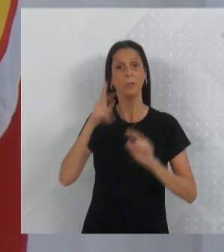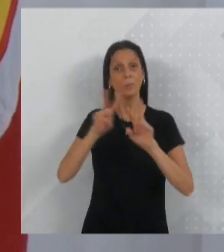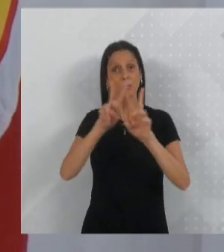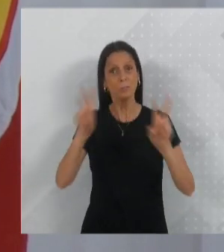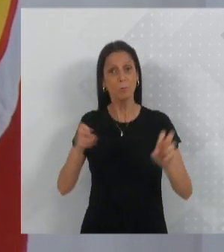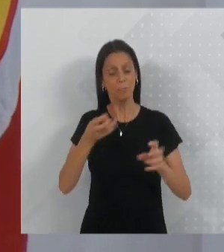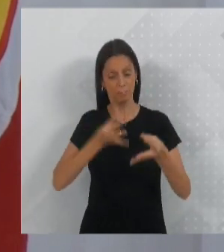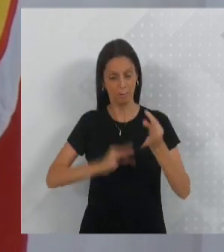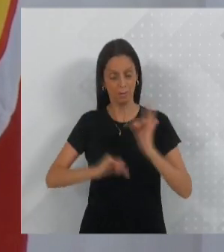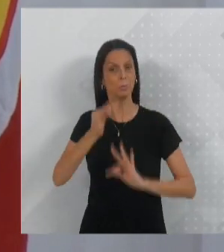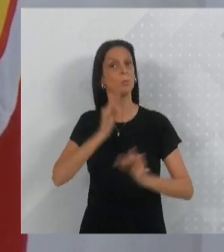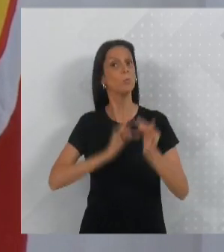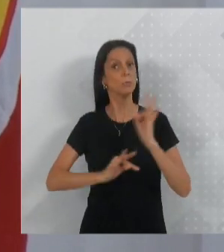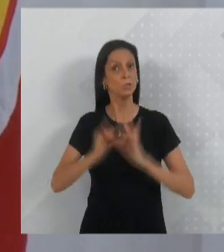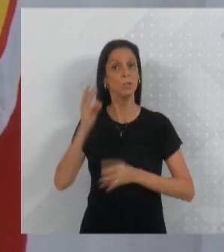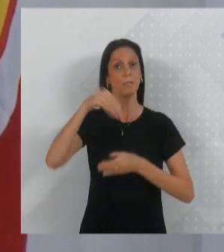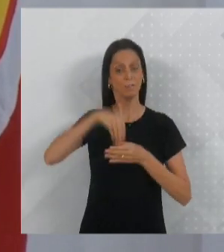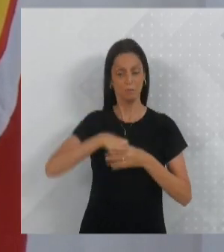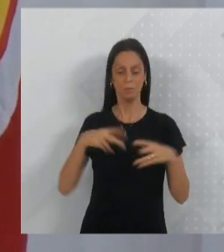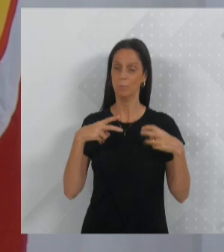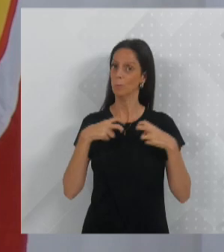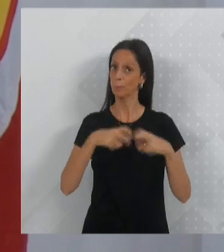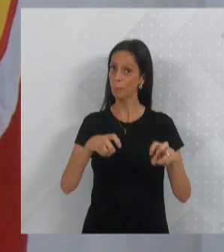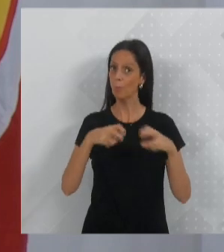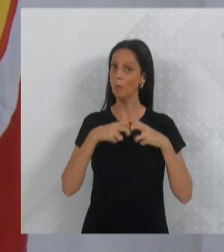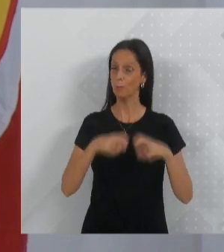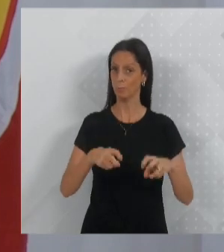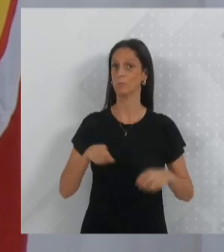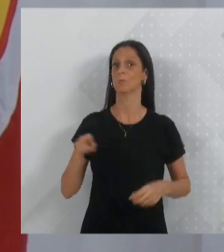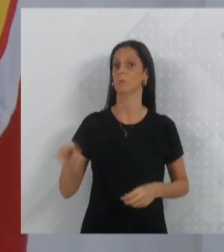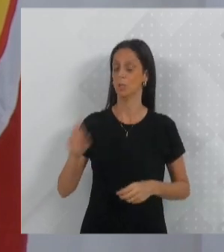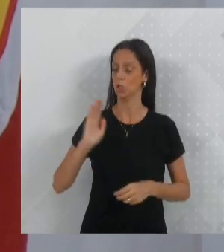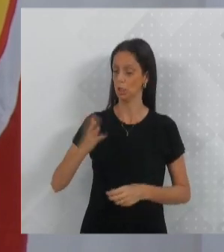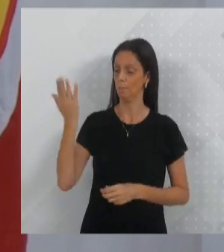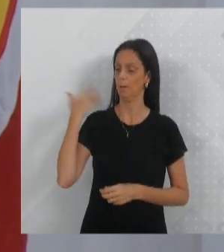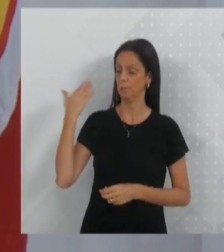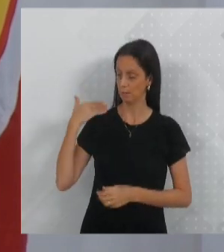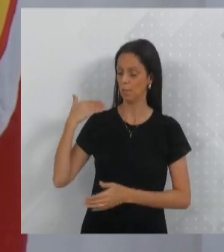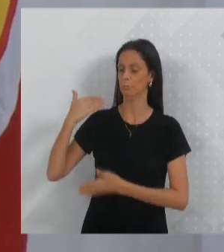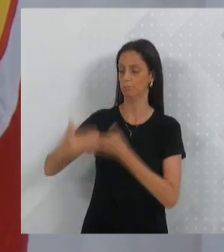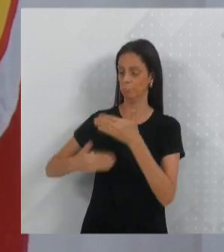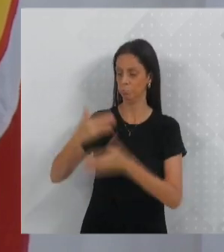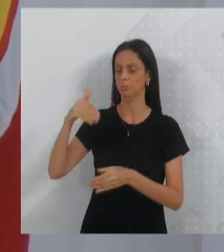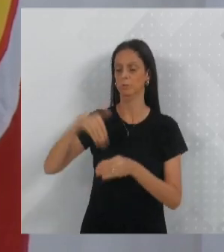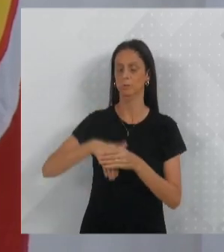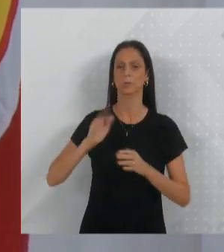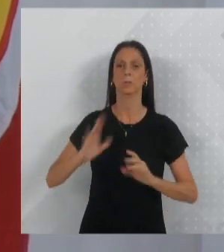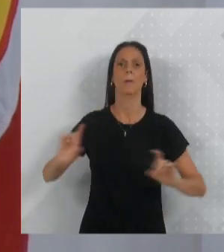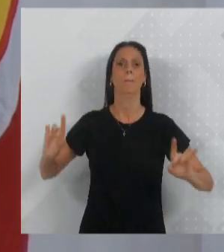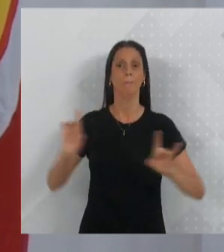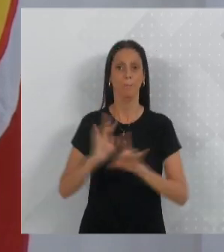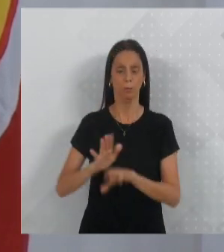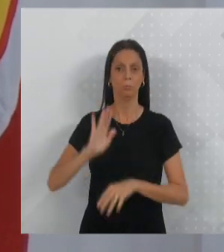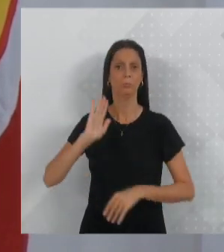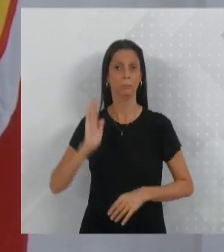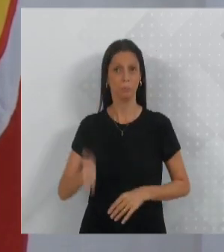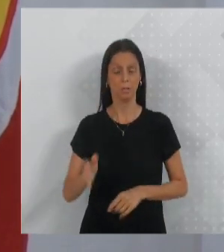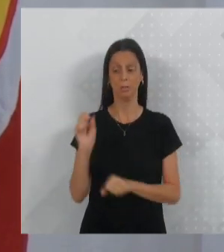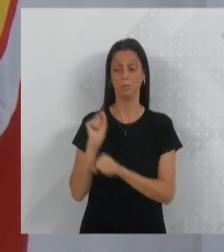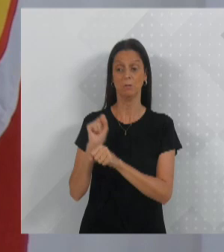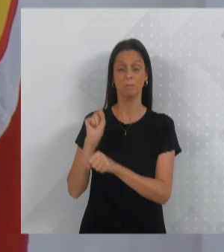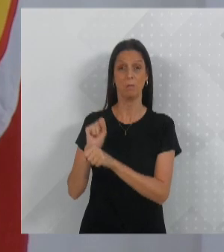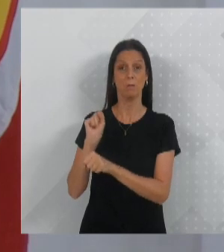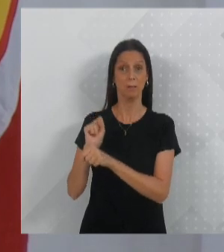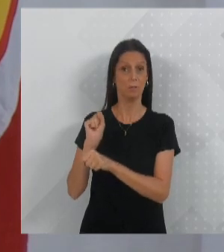tecnologia em ônibus esse projeto já trintou esse projeto tá pronto esse projeto tá aguardando